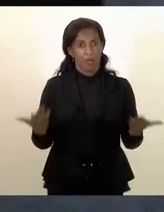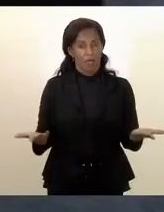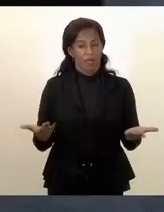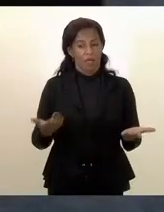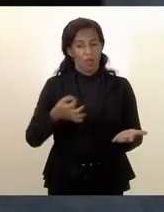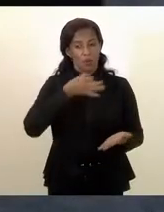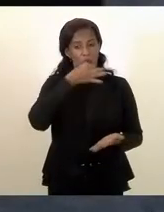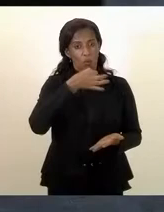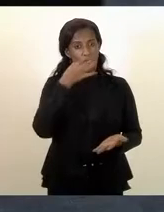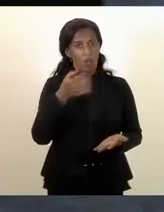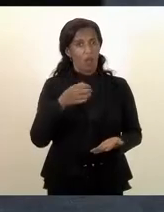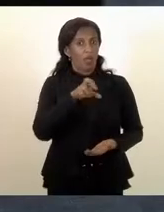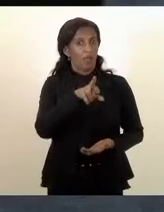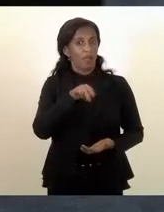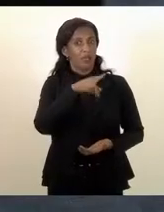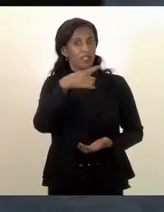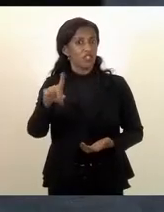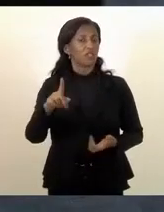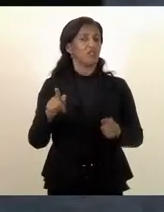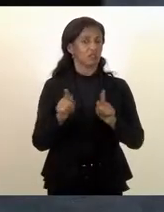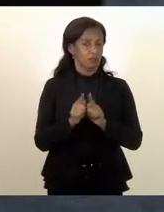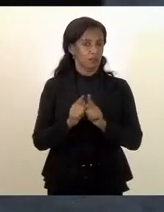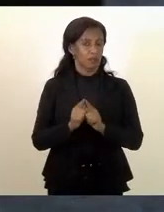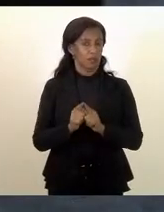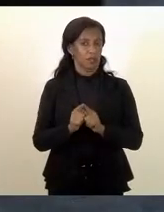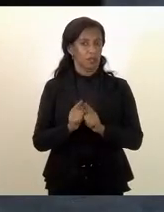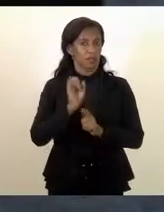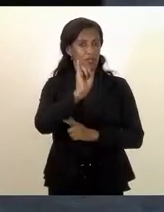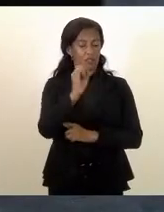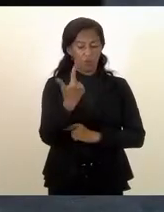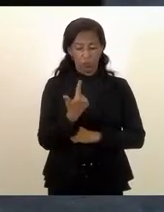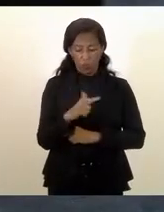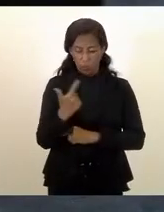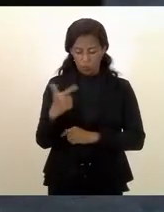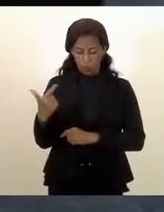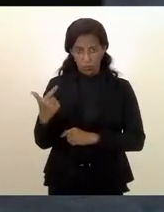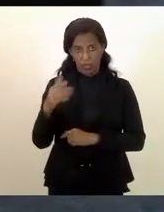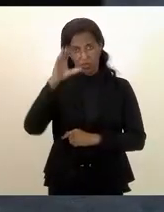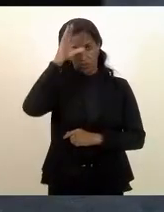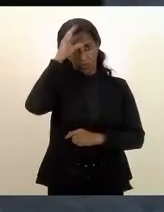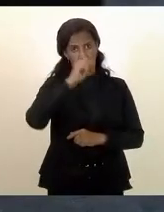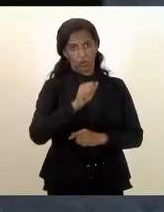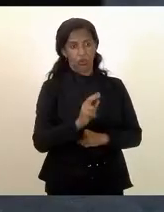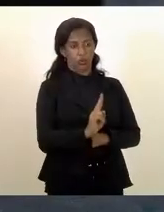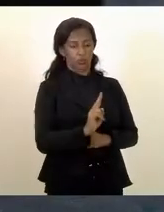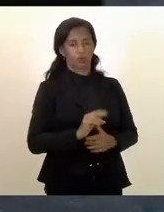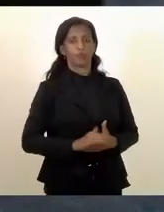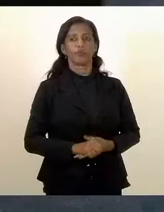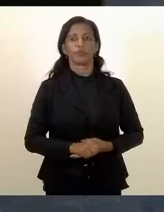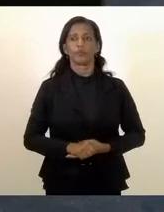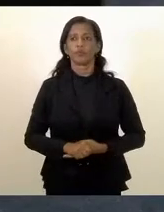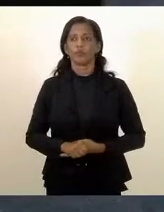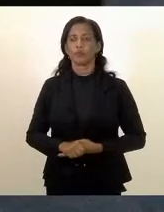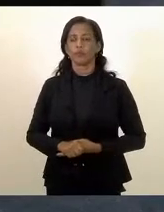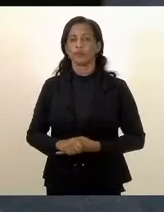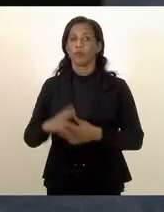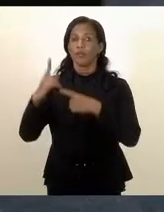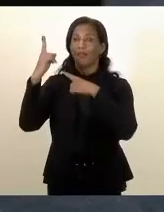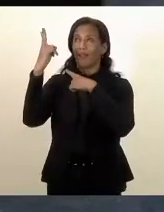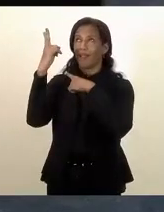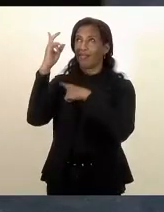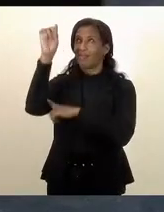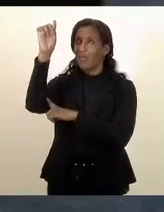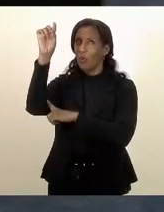porque se nós não tivermos não tivermos te ajudo a proteção de